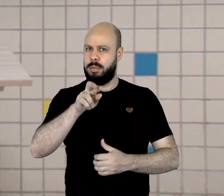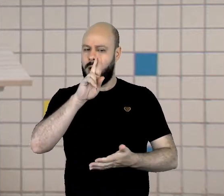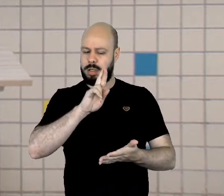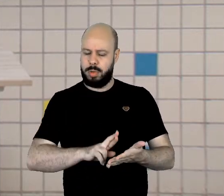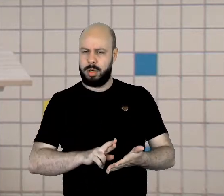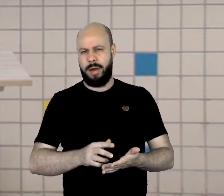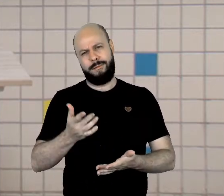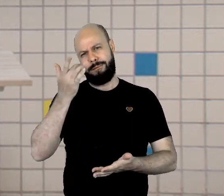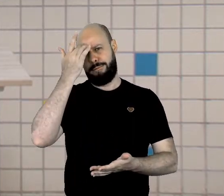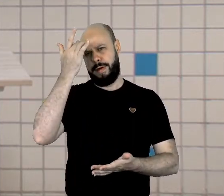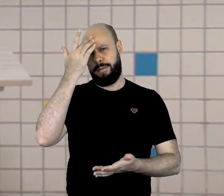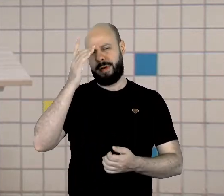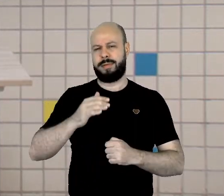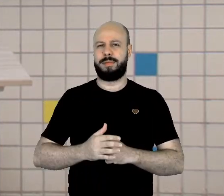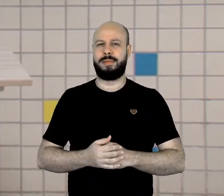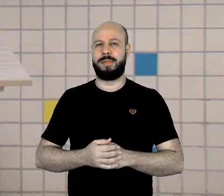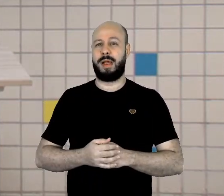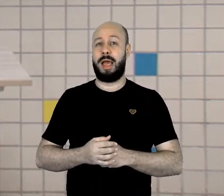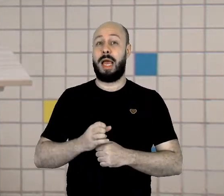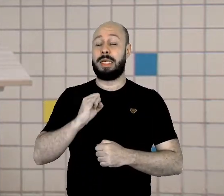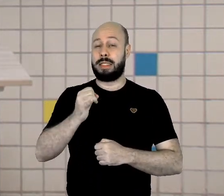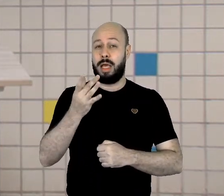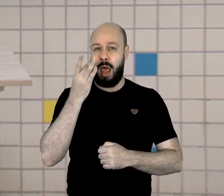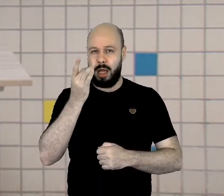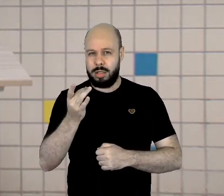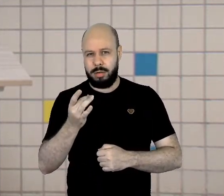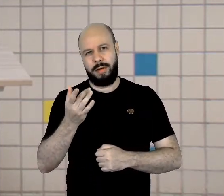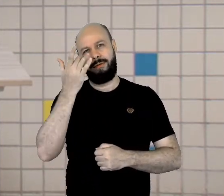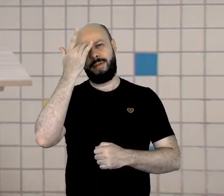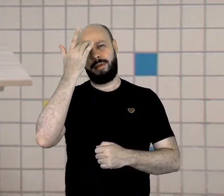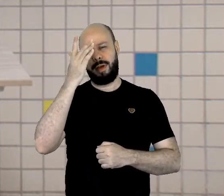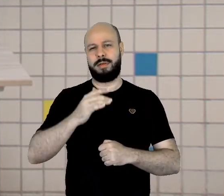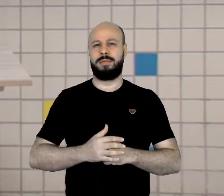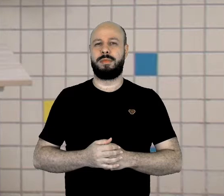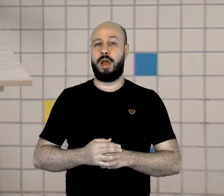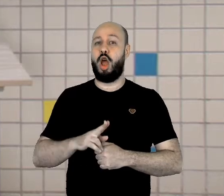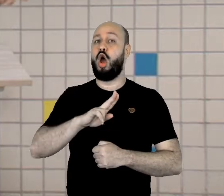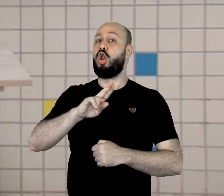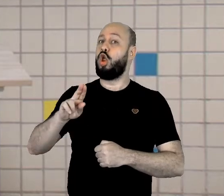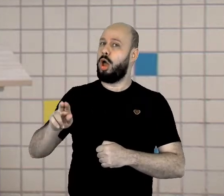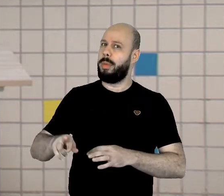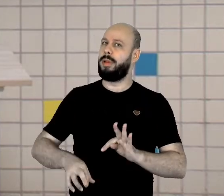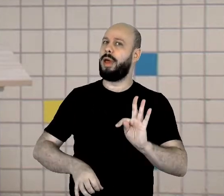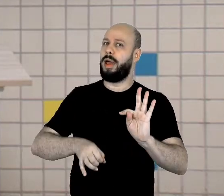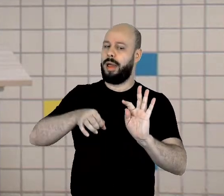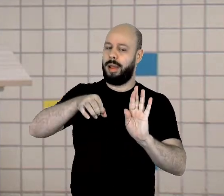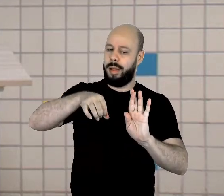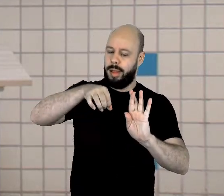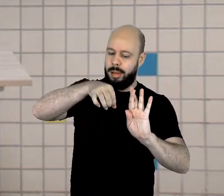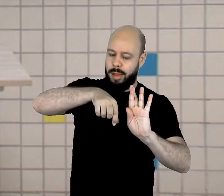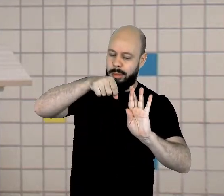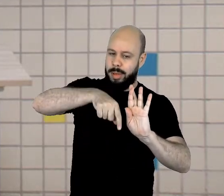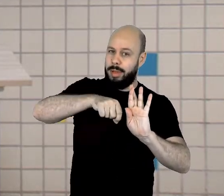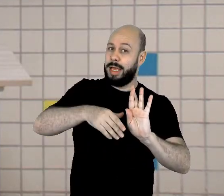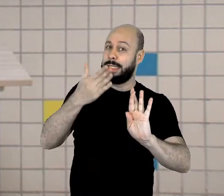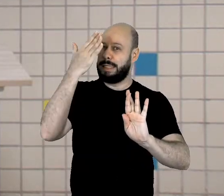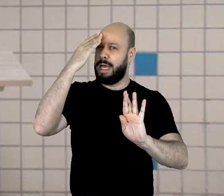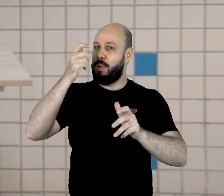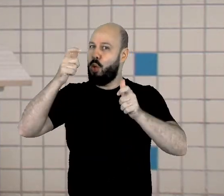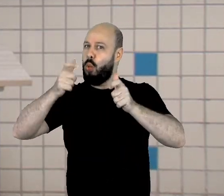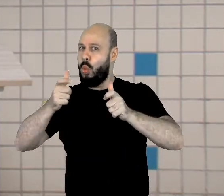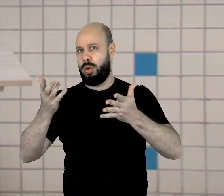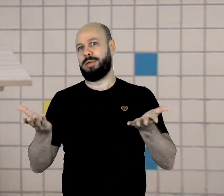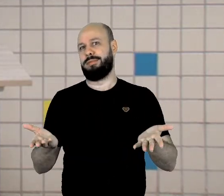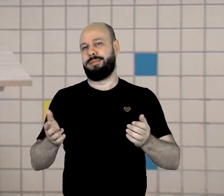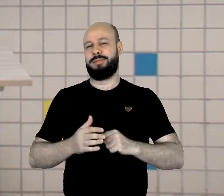Muito fácil, né? Para quem prestou atenção, fácil. Falamos no nome da empresa de água. Já logo sabemos mais ou menos onde nós